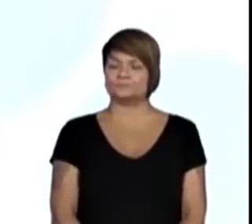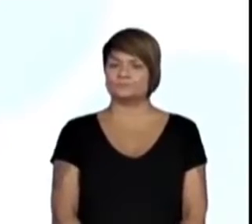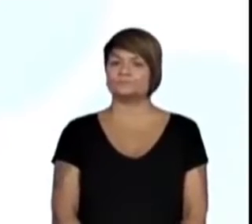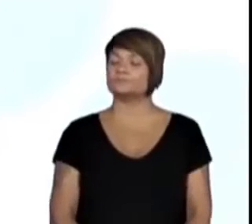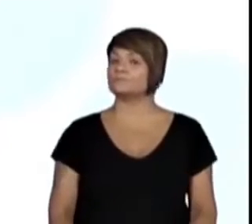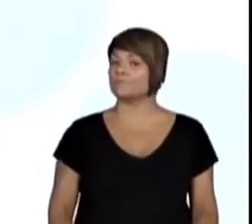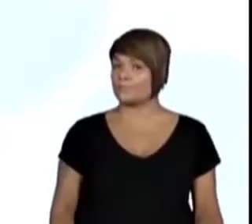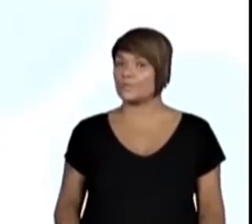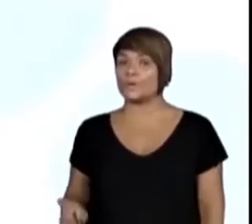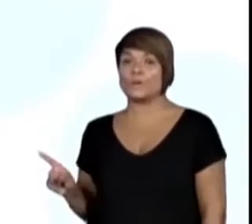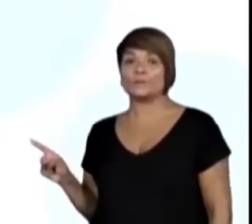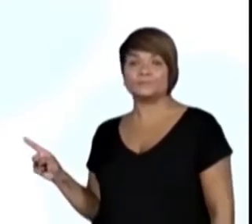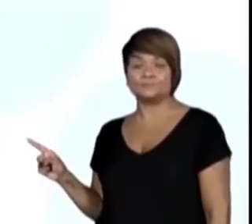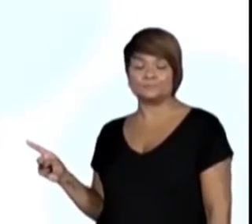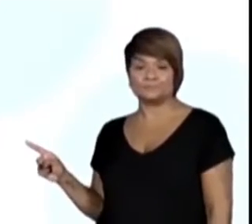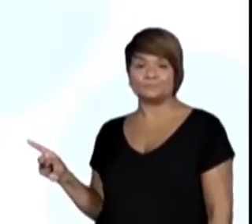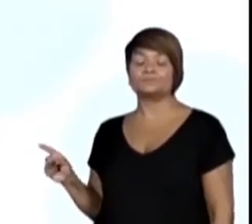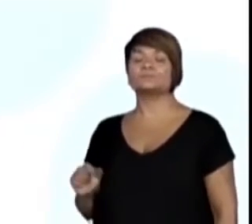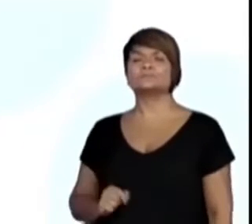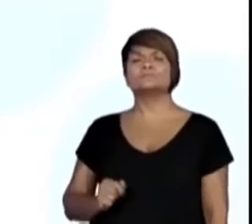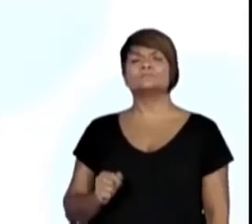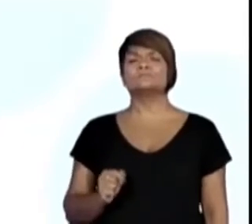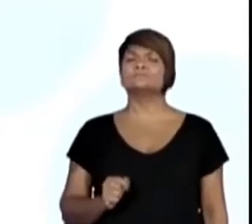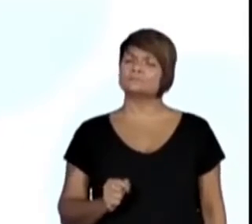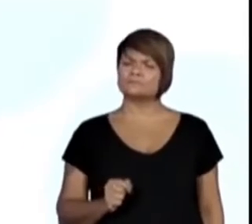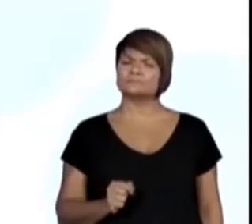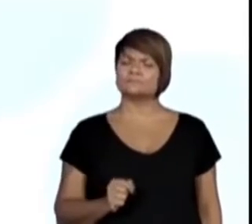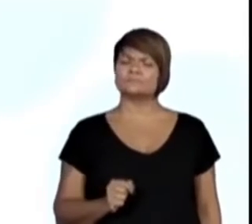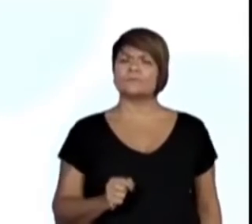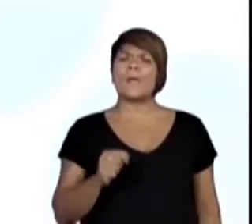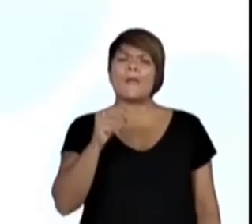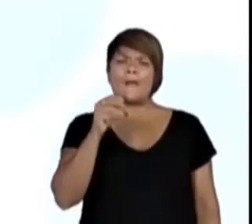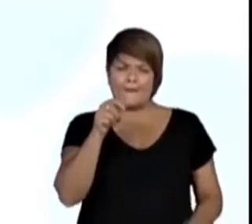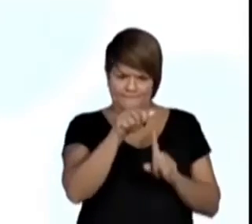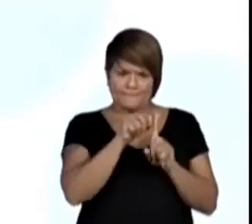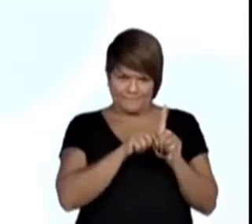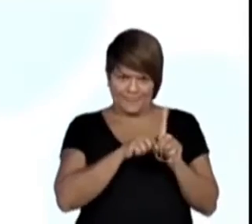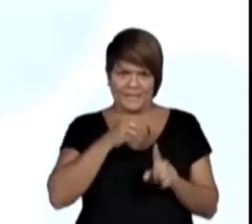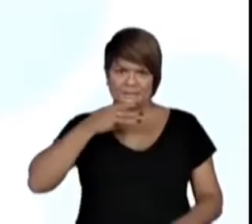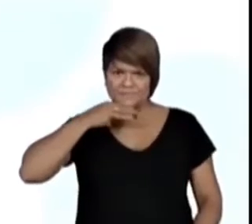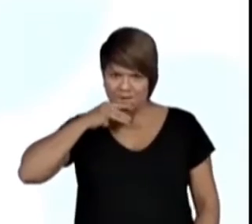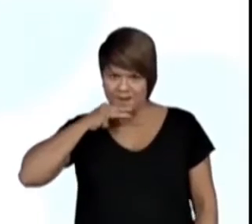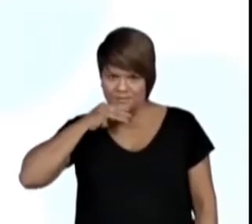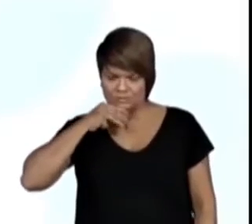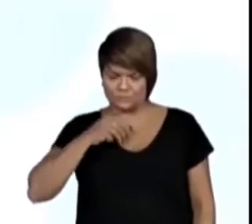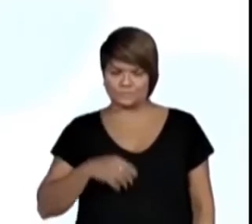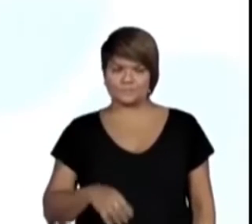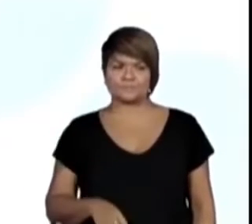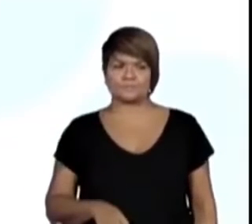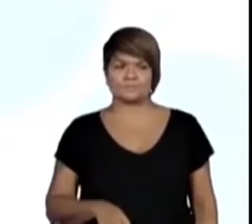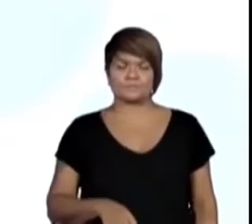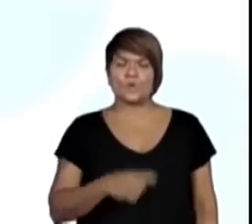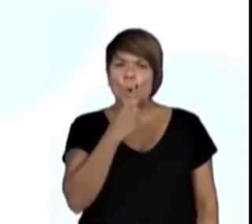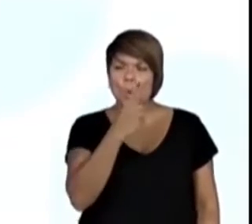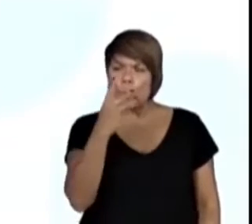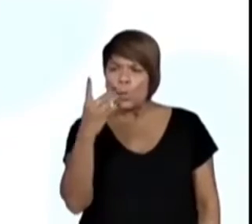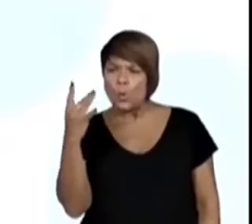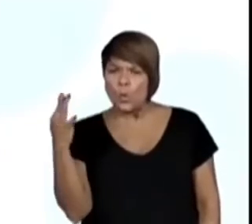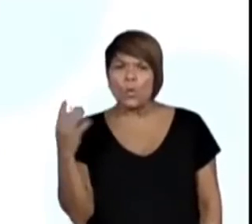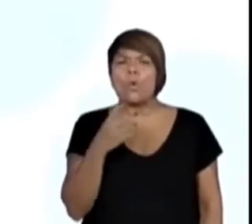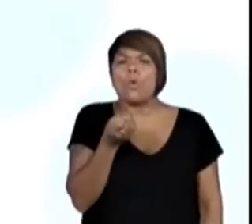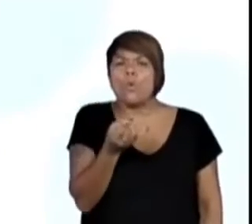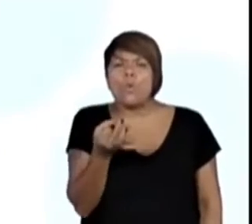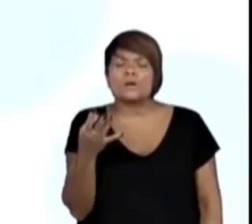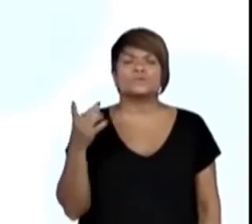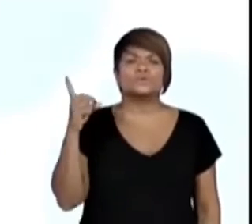E olha que pergunta legal. Quantos dias tem o mês de março? E aí,